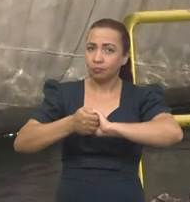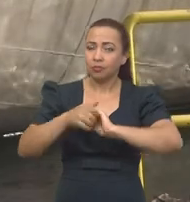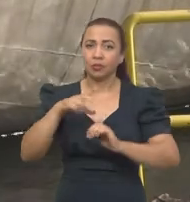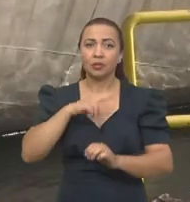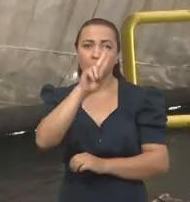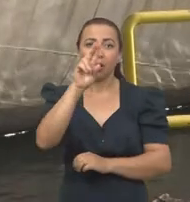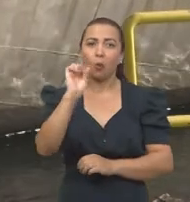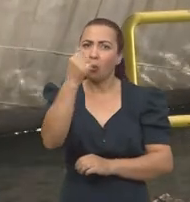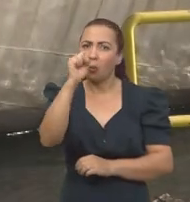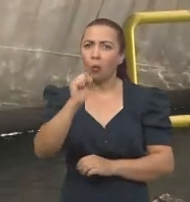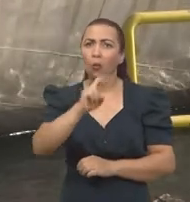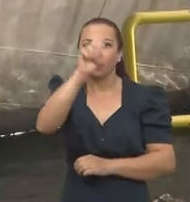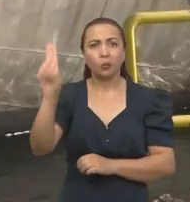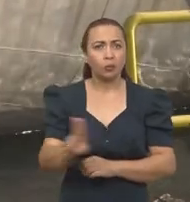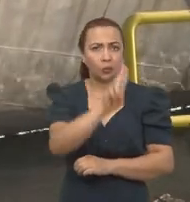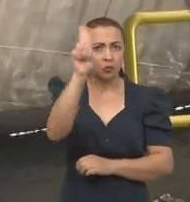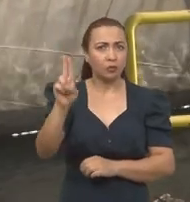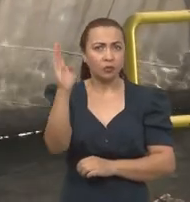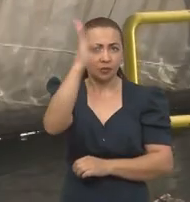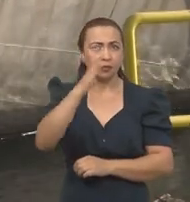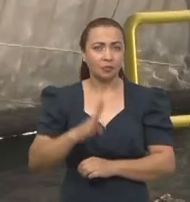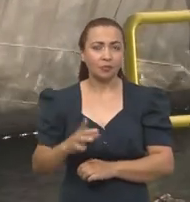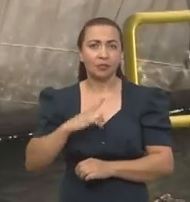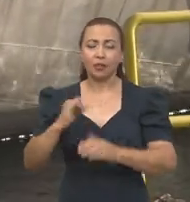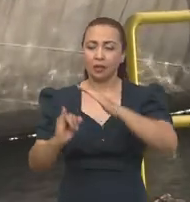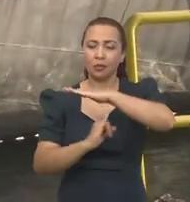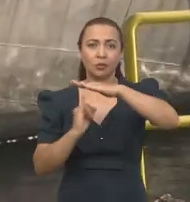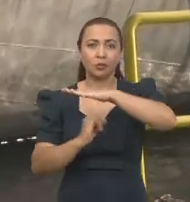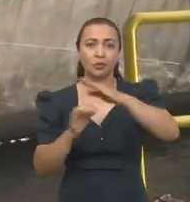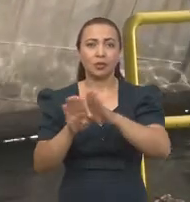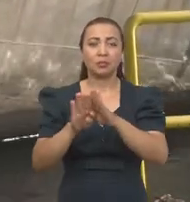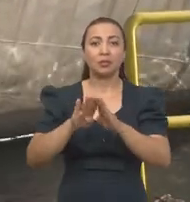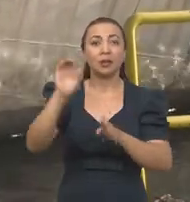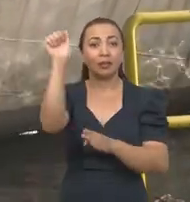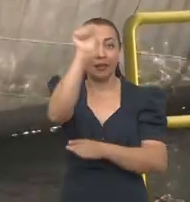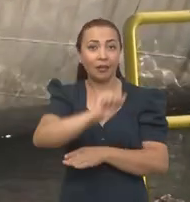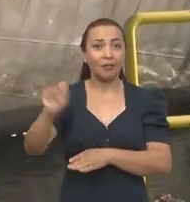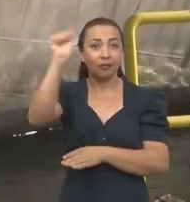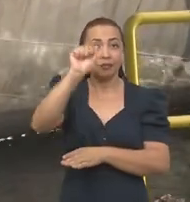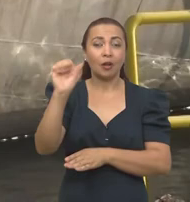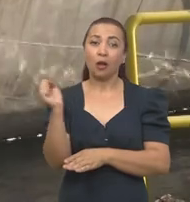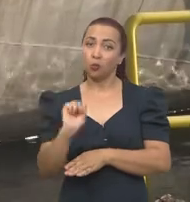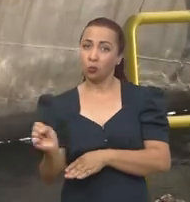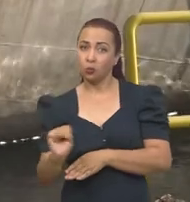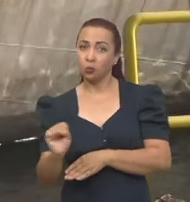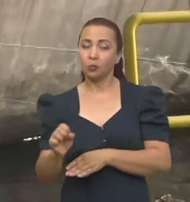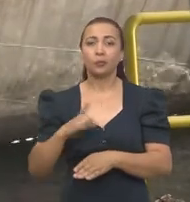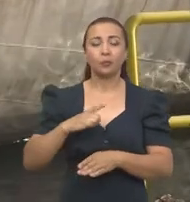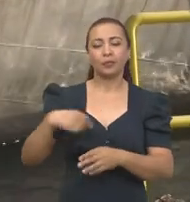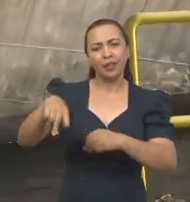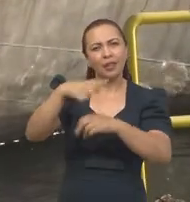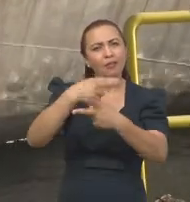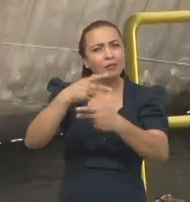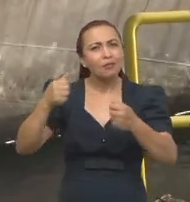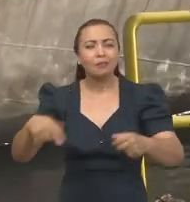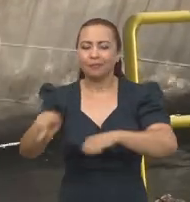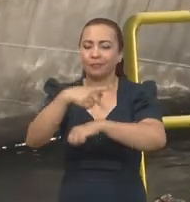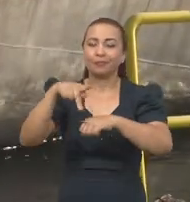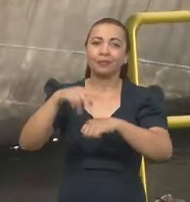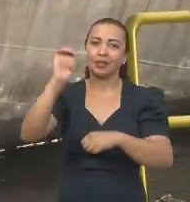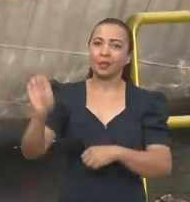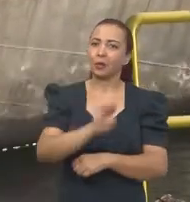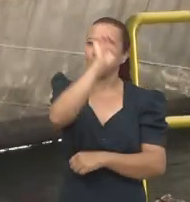tem oito universidades brasileiras tem também instituições a África do Sul e vários países europeus